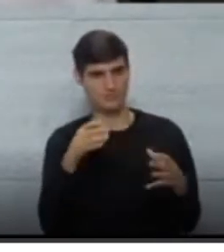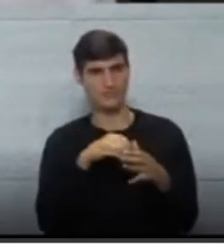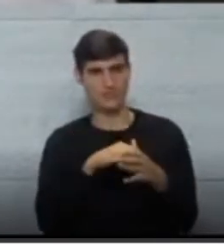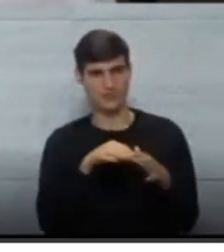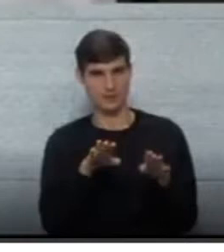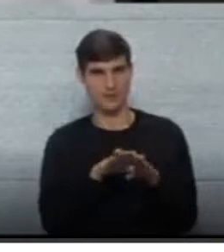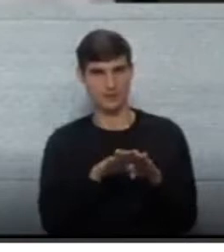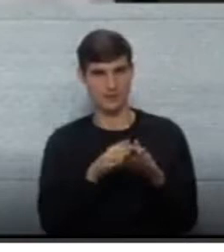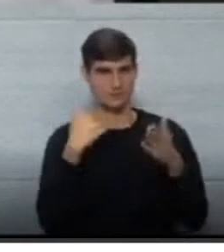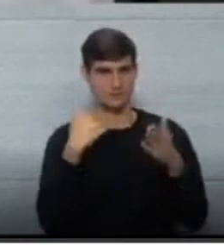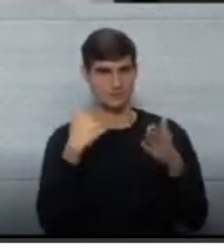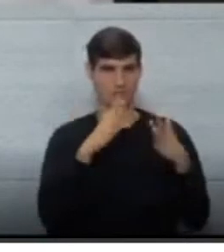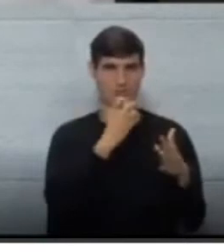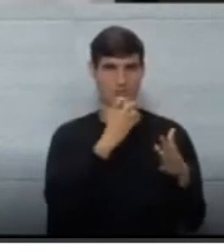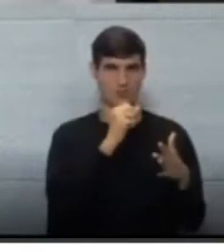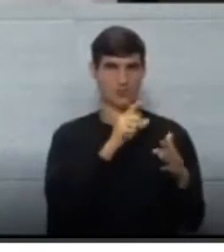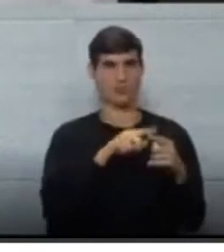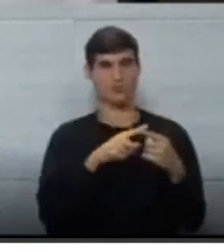bem as colônias.